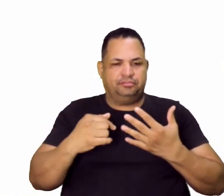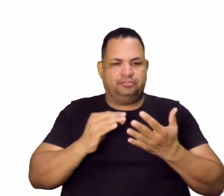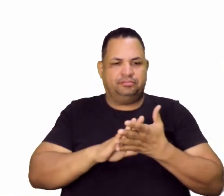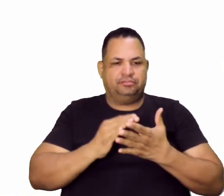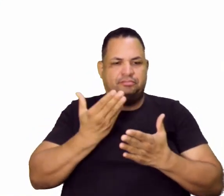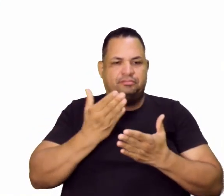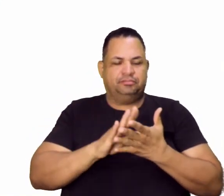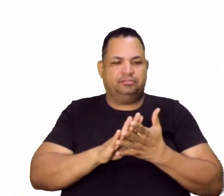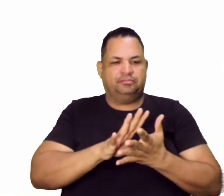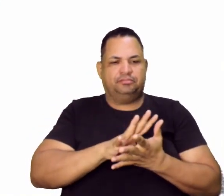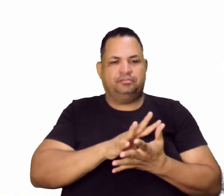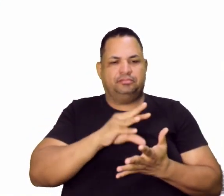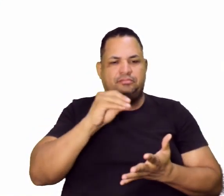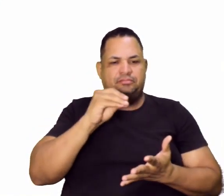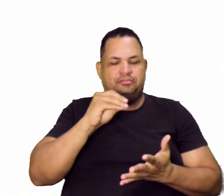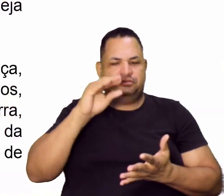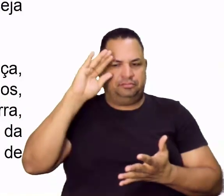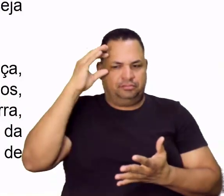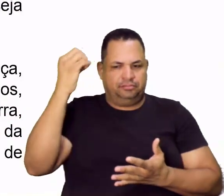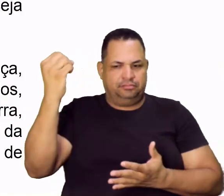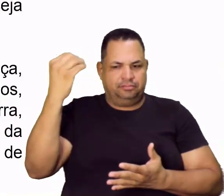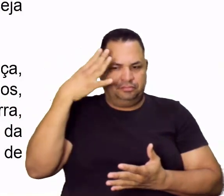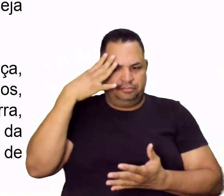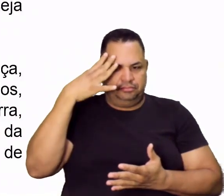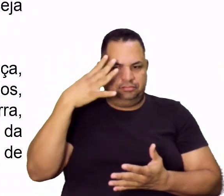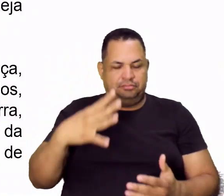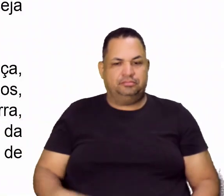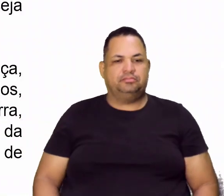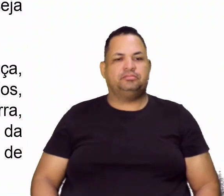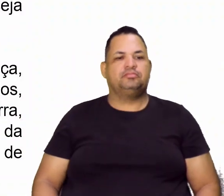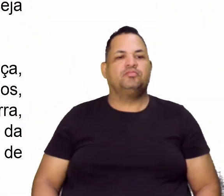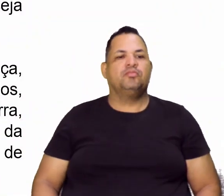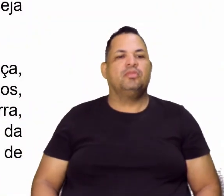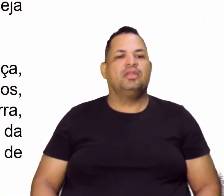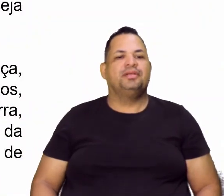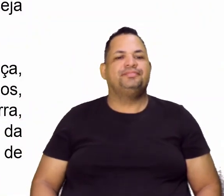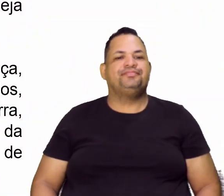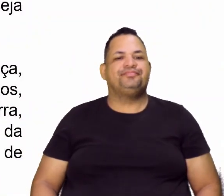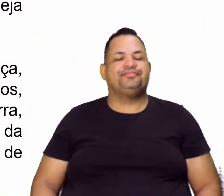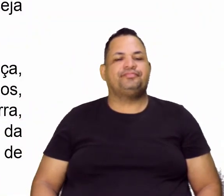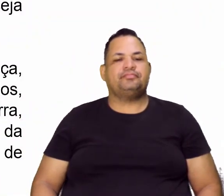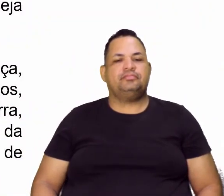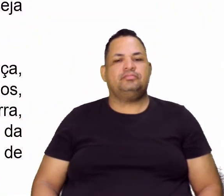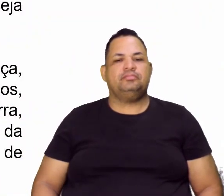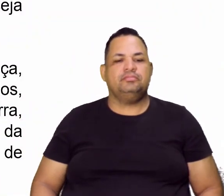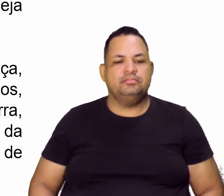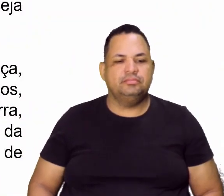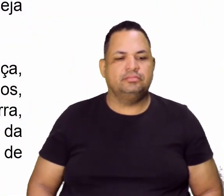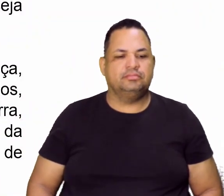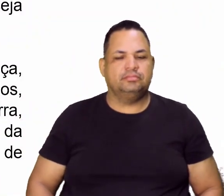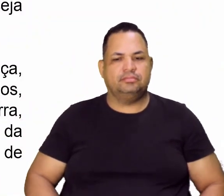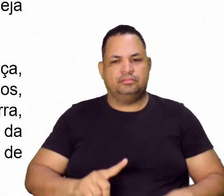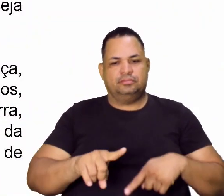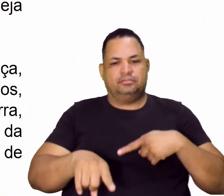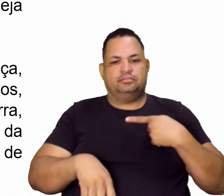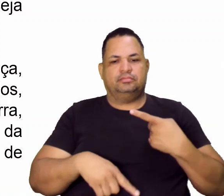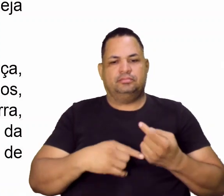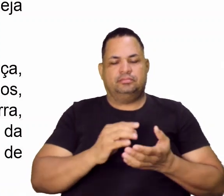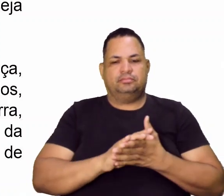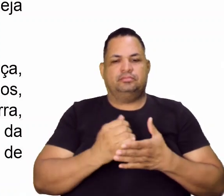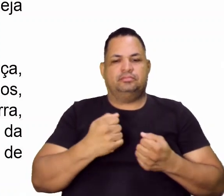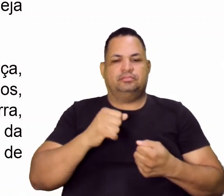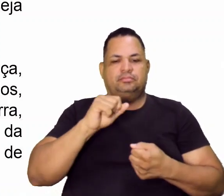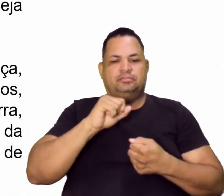interpretar o documento. Então, porém, eu trouxe para vocês aqui, estudantes, já escrito. Depois vocês podem fazer